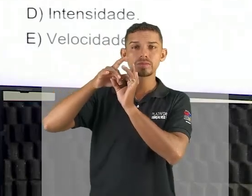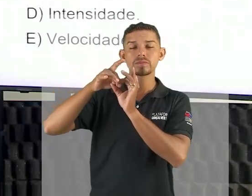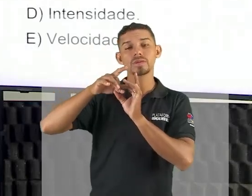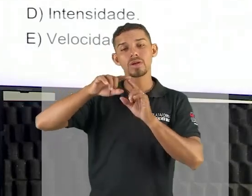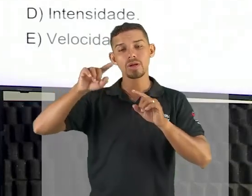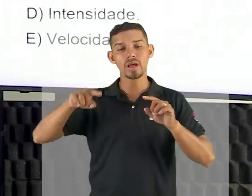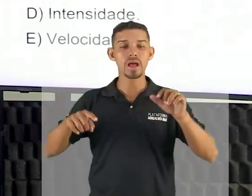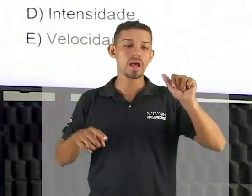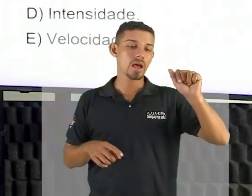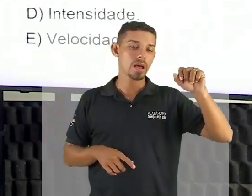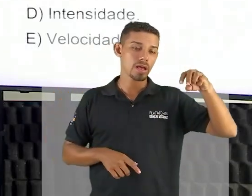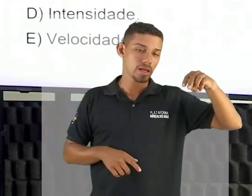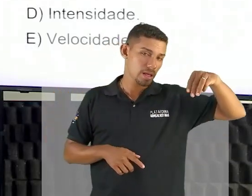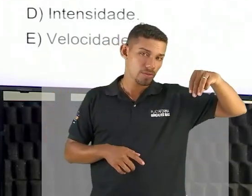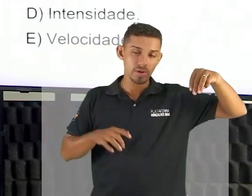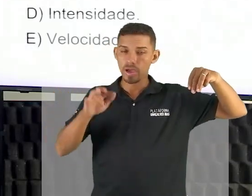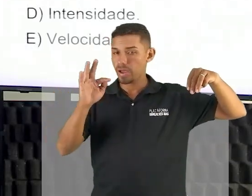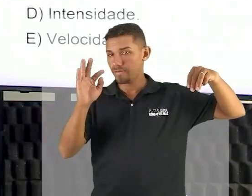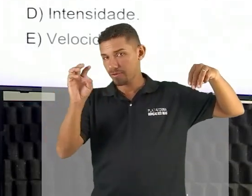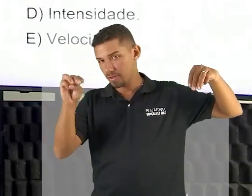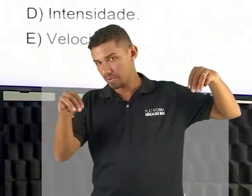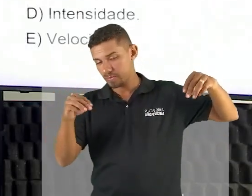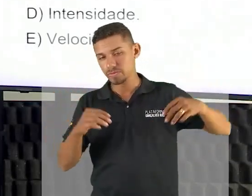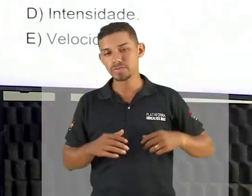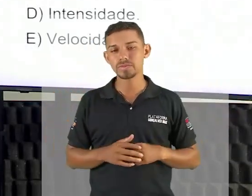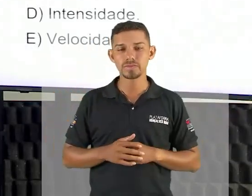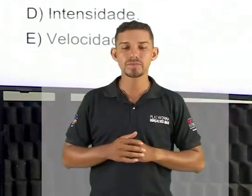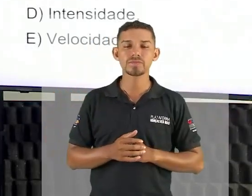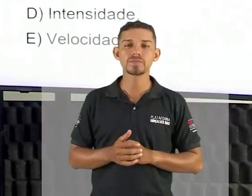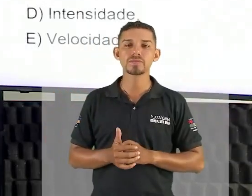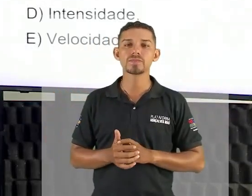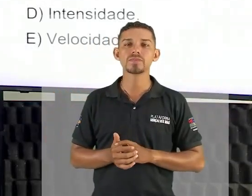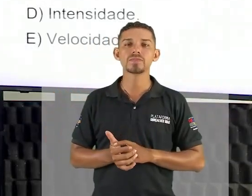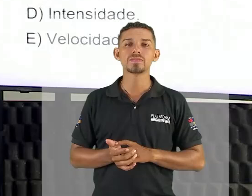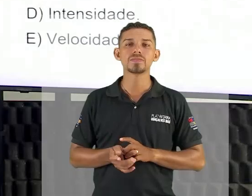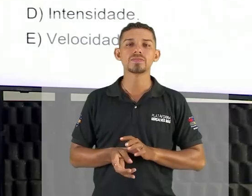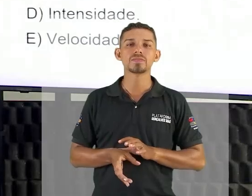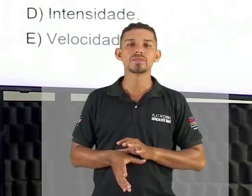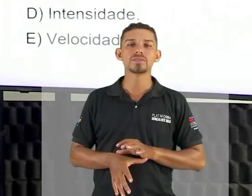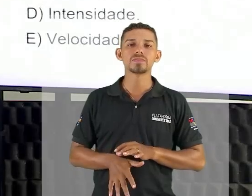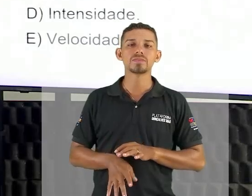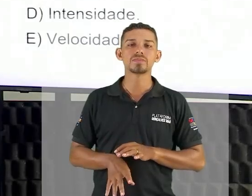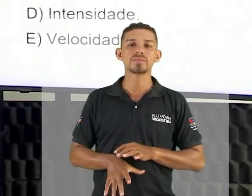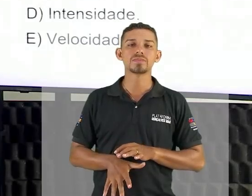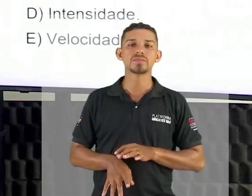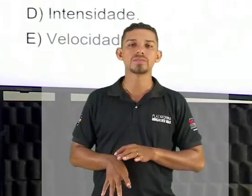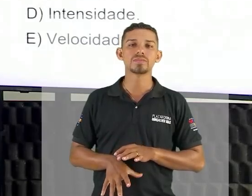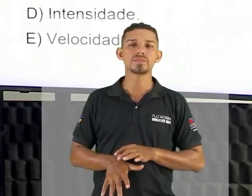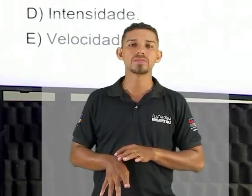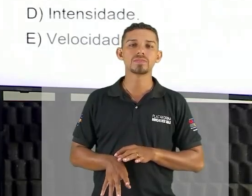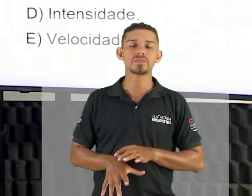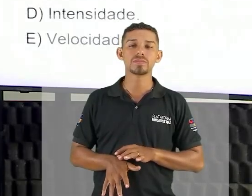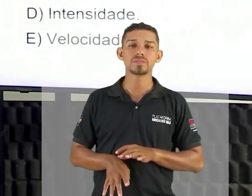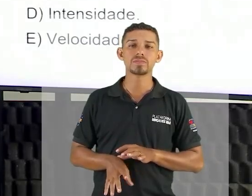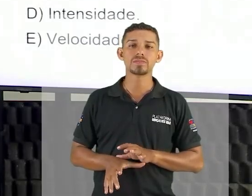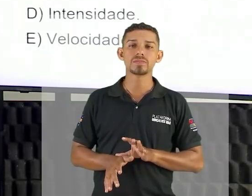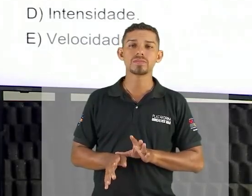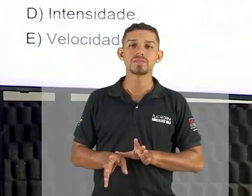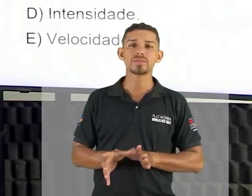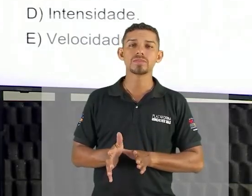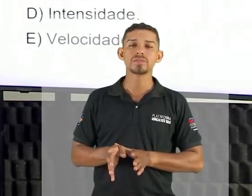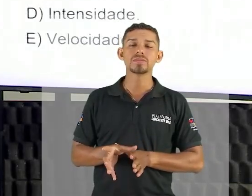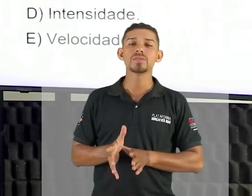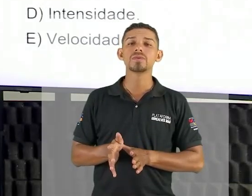seja ela M FM tá então a ressonância é isso ok então qual é a principal